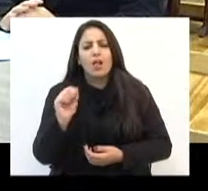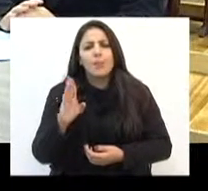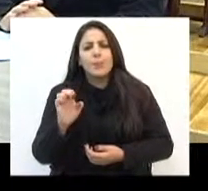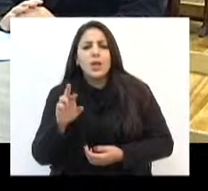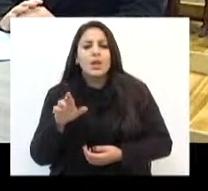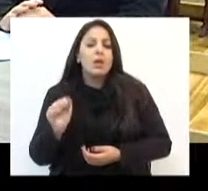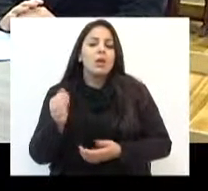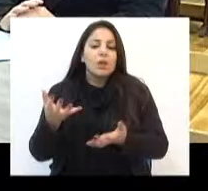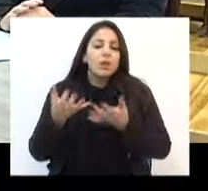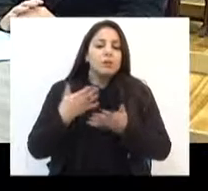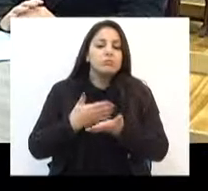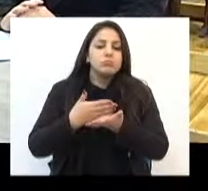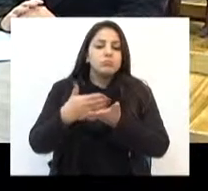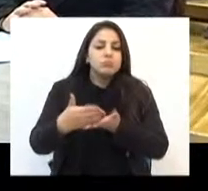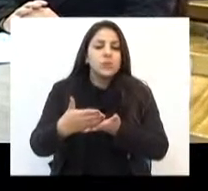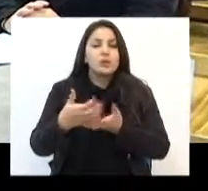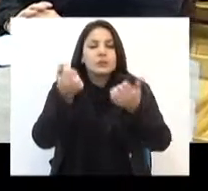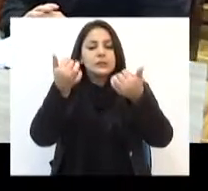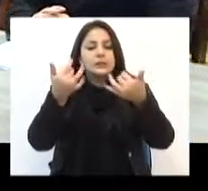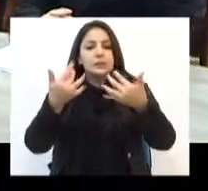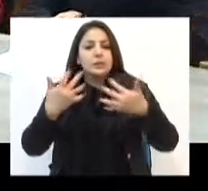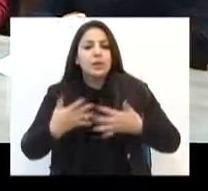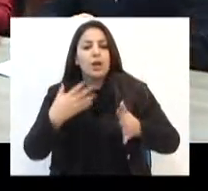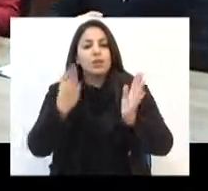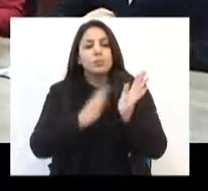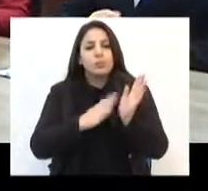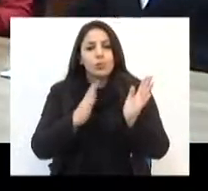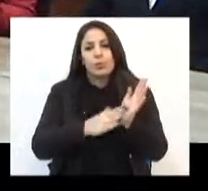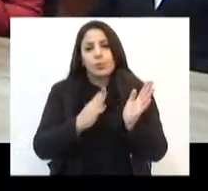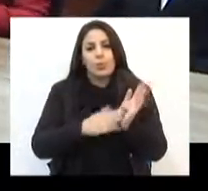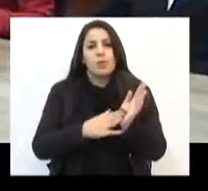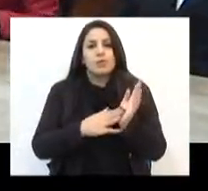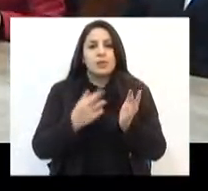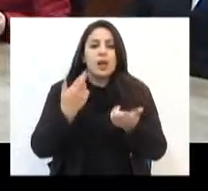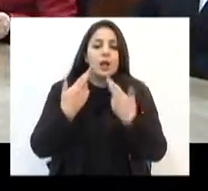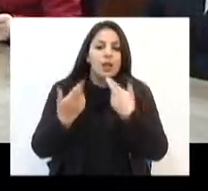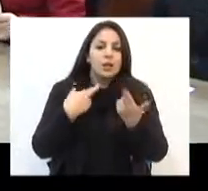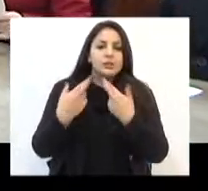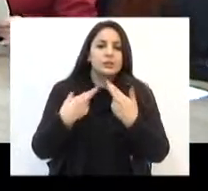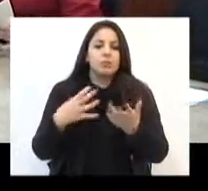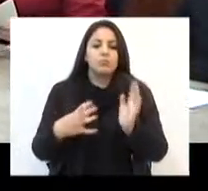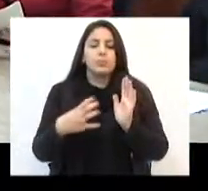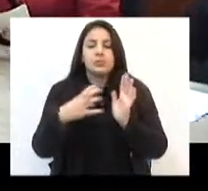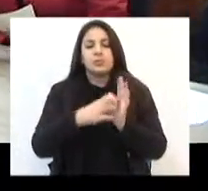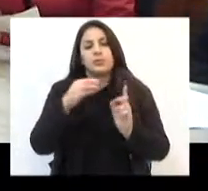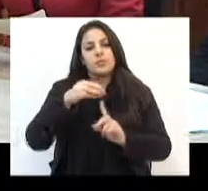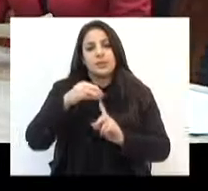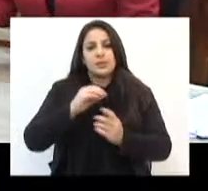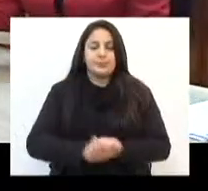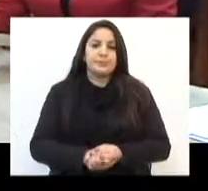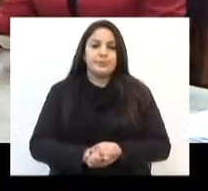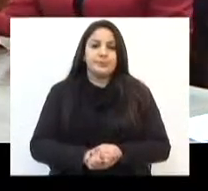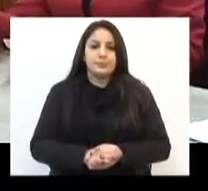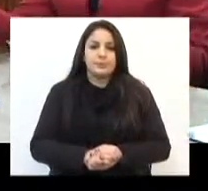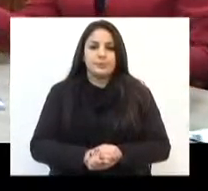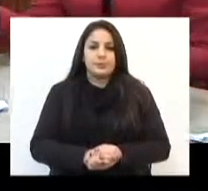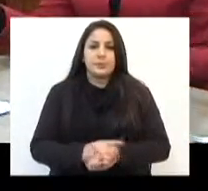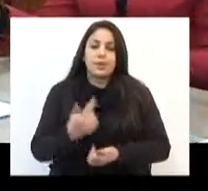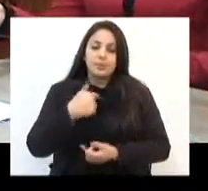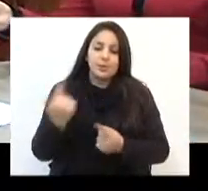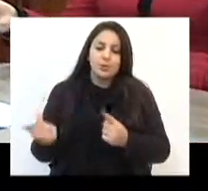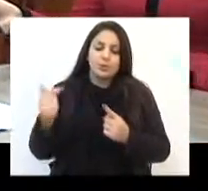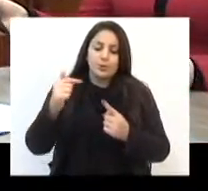mais um projeto de lei que está dividindo opiniões aqui na Câmara Municipal. Por isso eu converso com o vereador Alberi Grando, autor da matéria, e com o